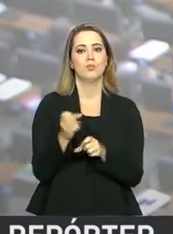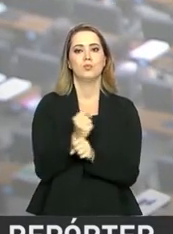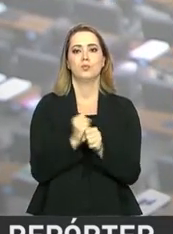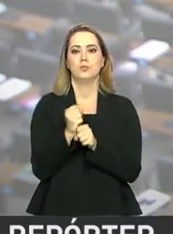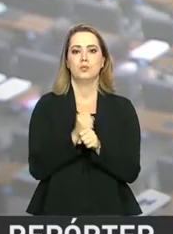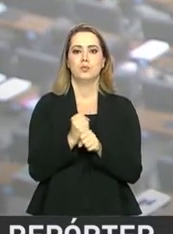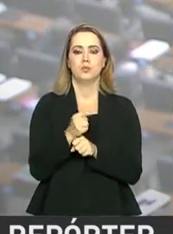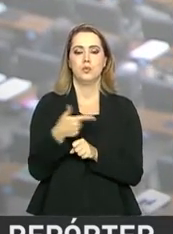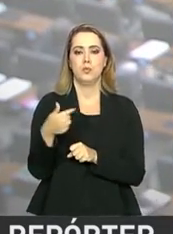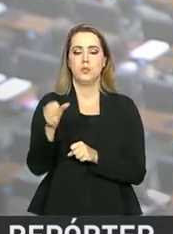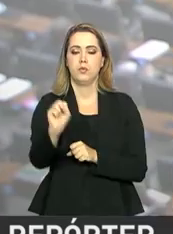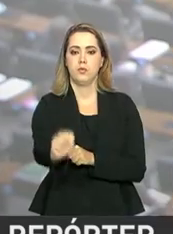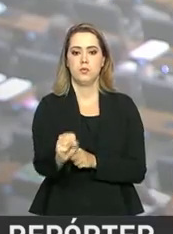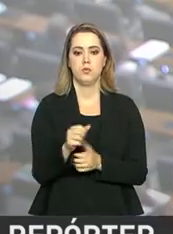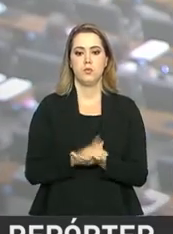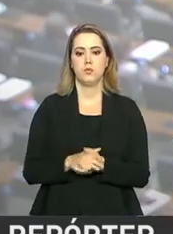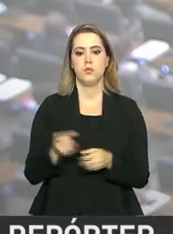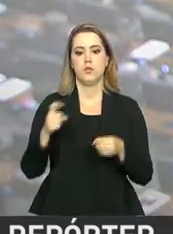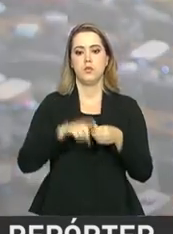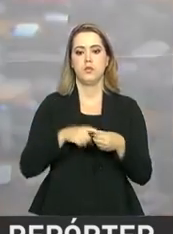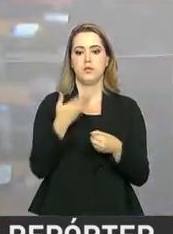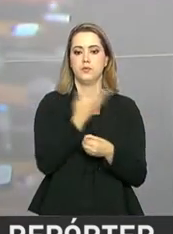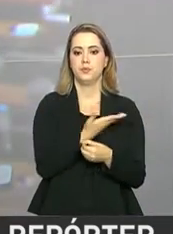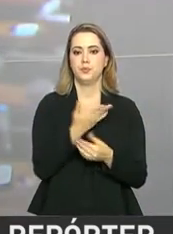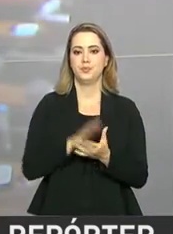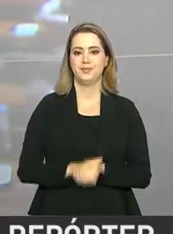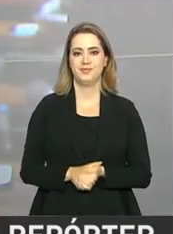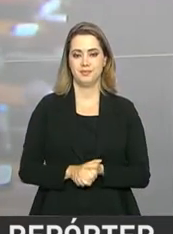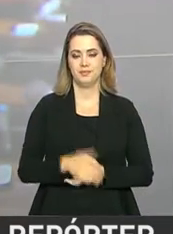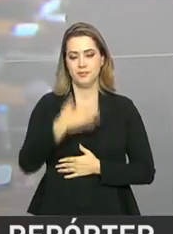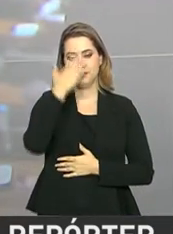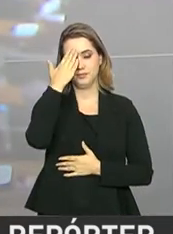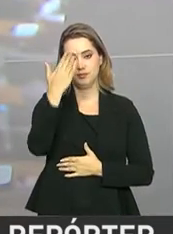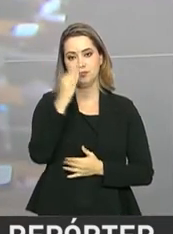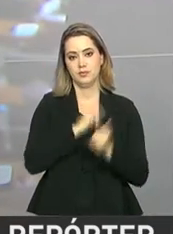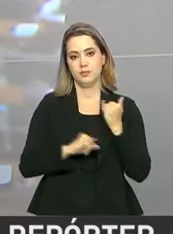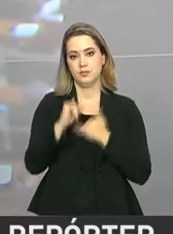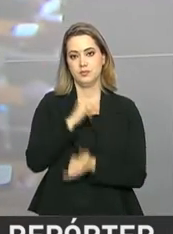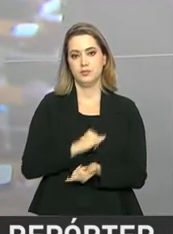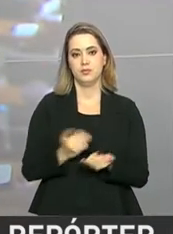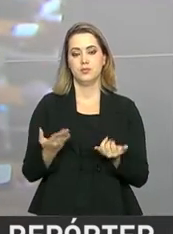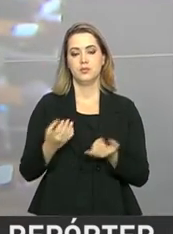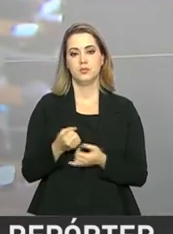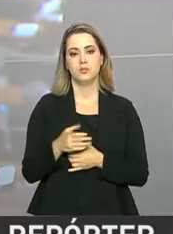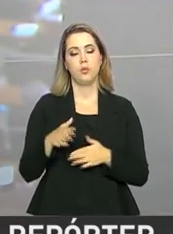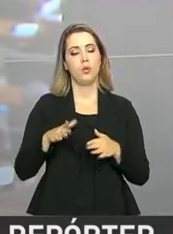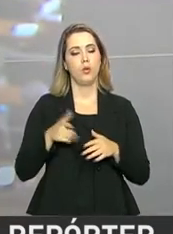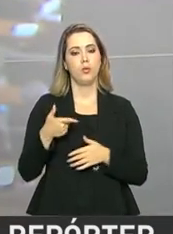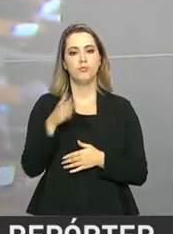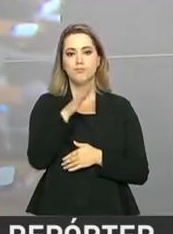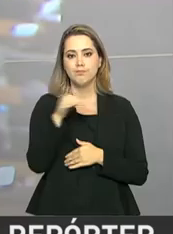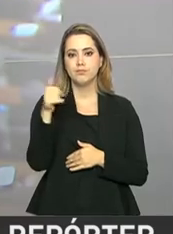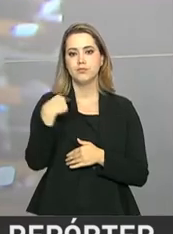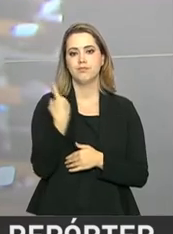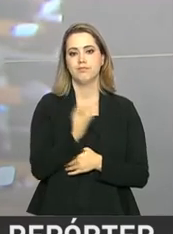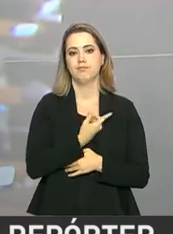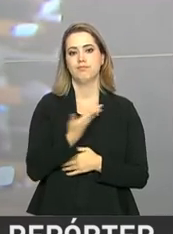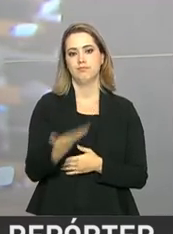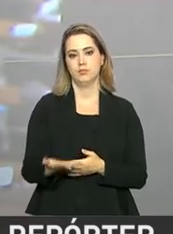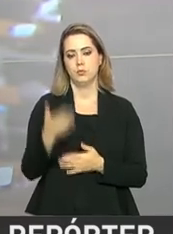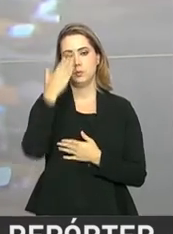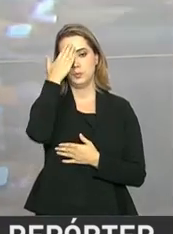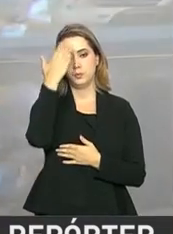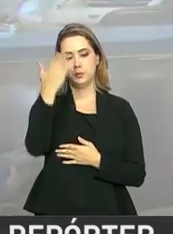de 2018. Eu volto com você no estúdio, Zé Luiz. Obrigado, Paulo Lasalvia, pelas informações. Qualquer coisa é só chamar a gente aqui. Muito